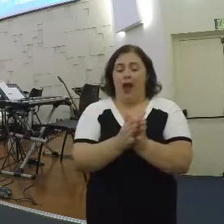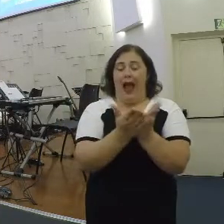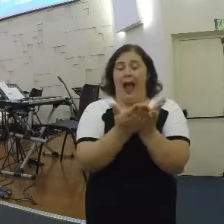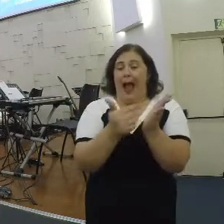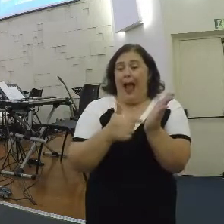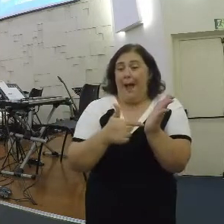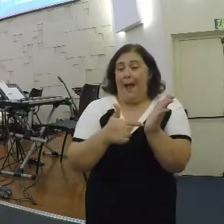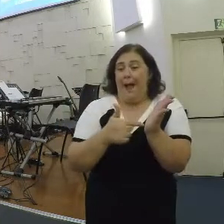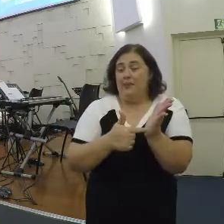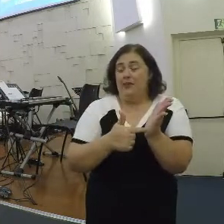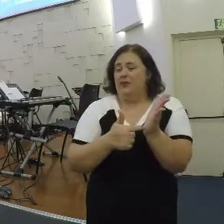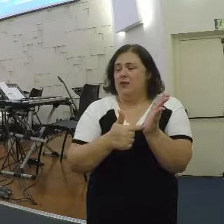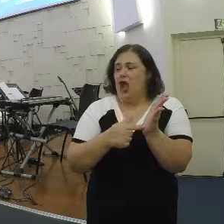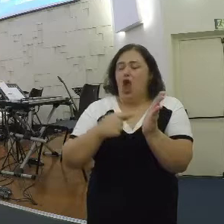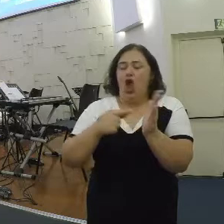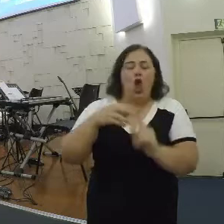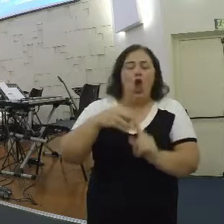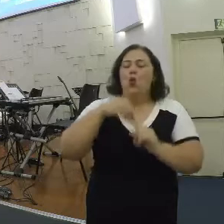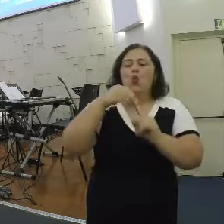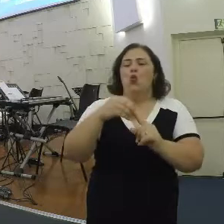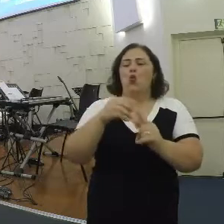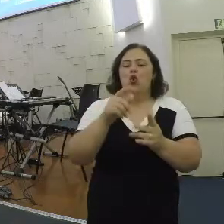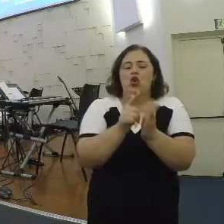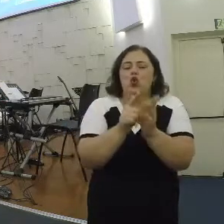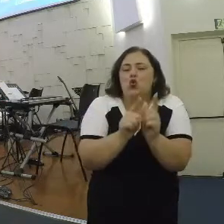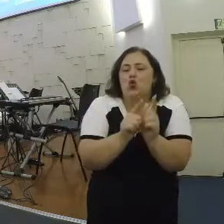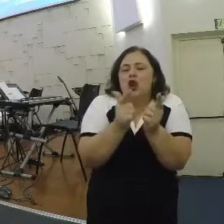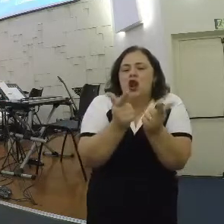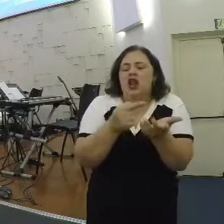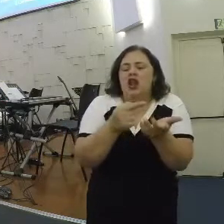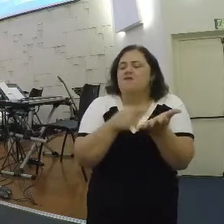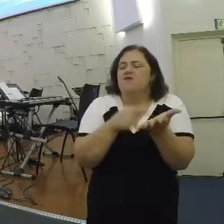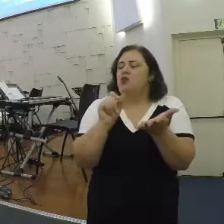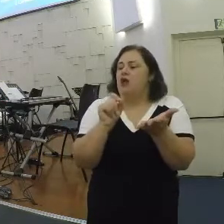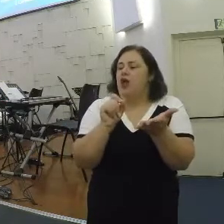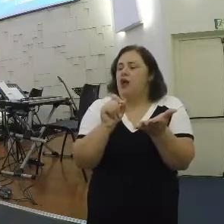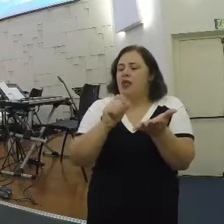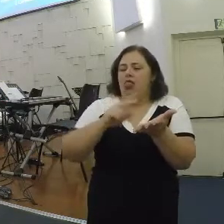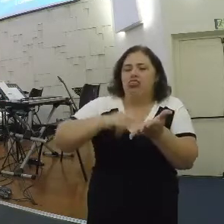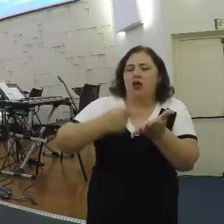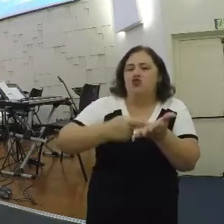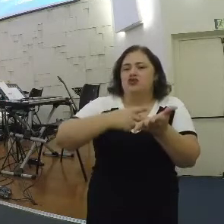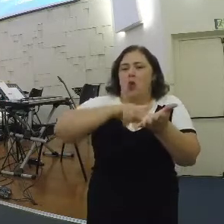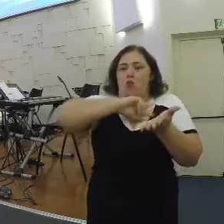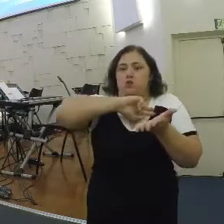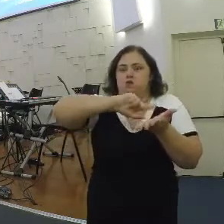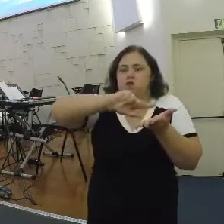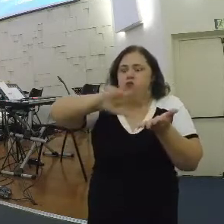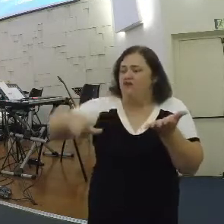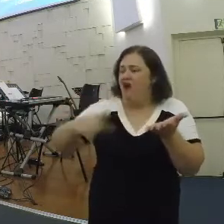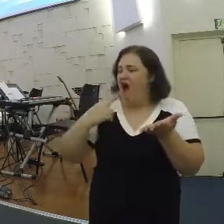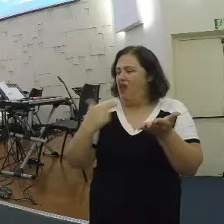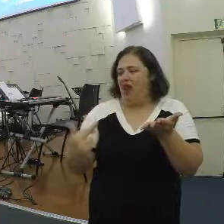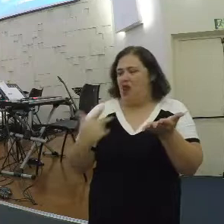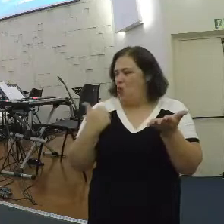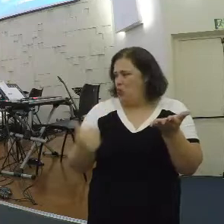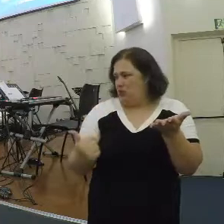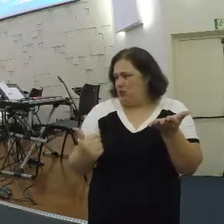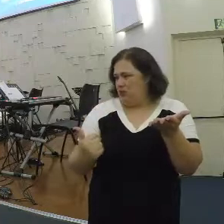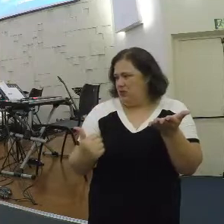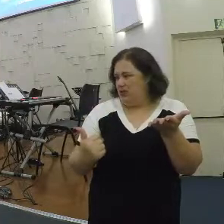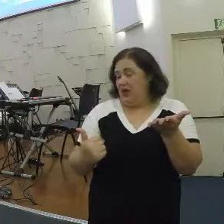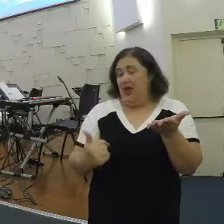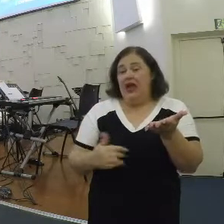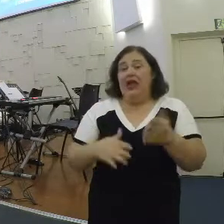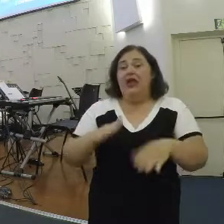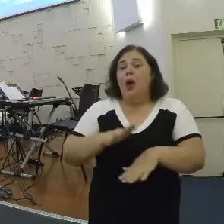Mas, irmãos, há muita gente falando sobre a Bíblia e não leva em conta que a Bíblia foi escrita por Jesus. Se você